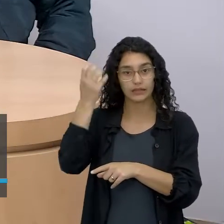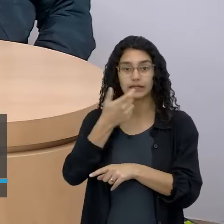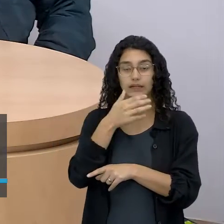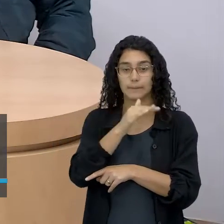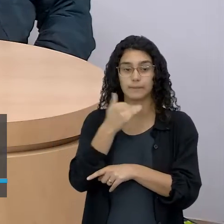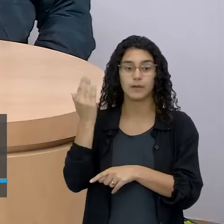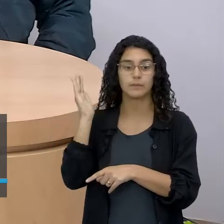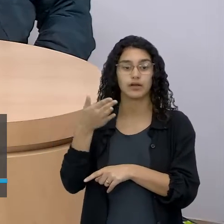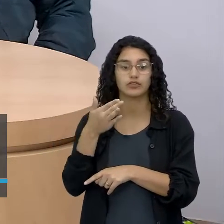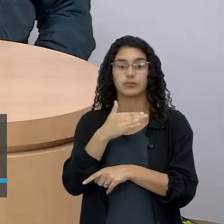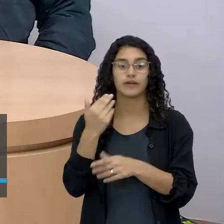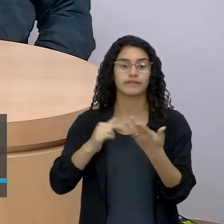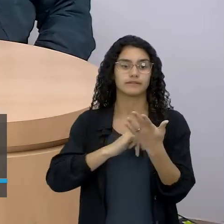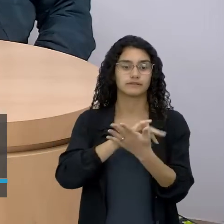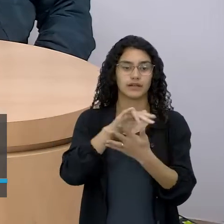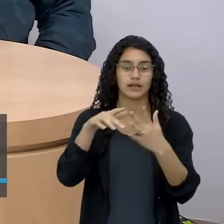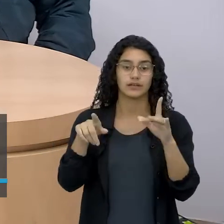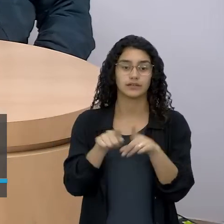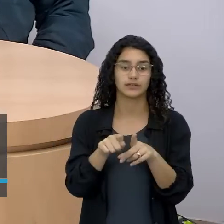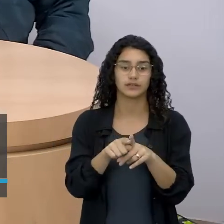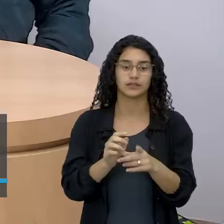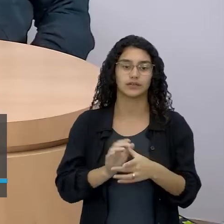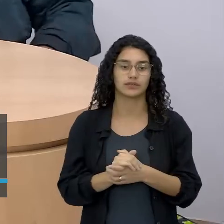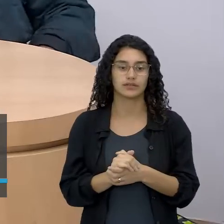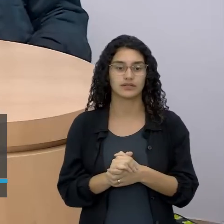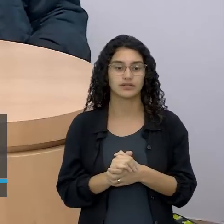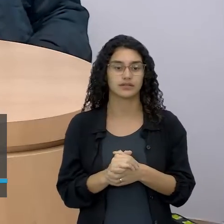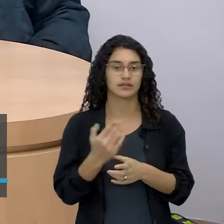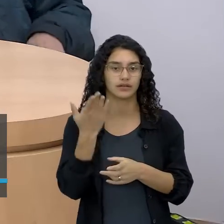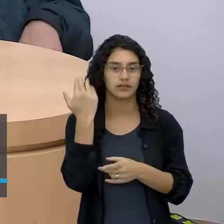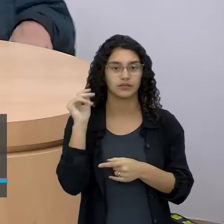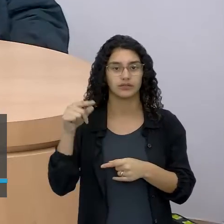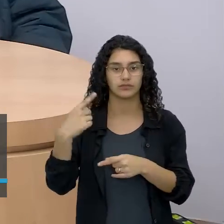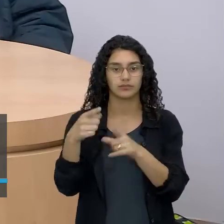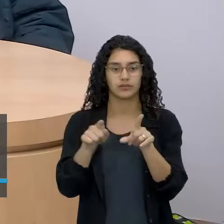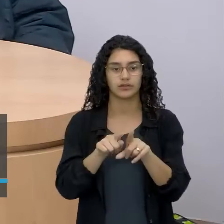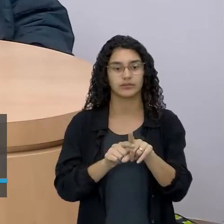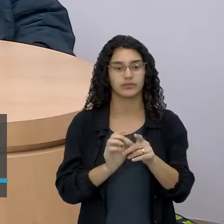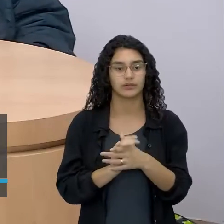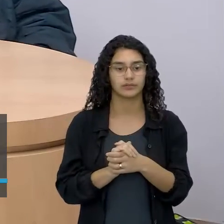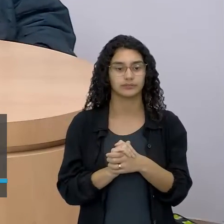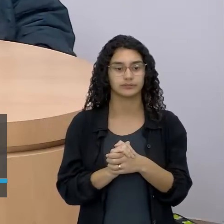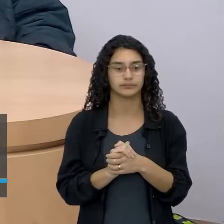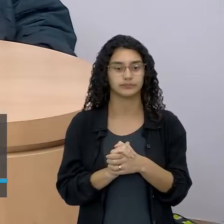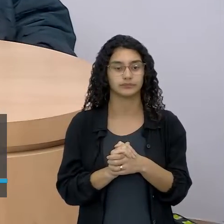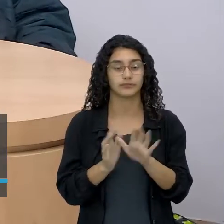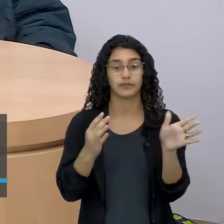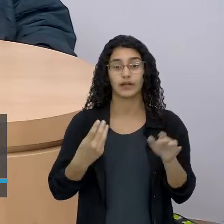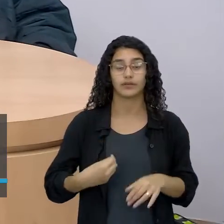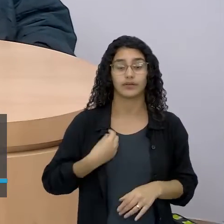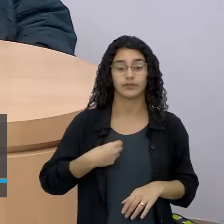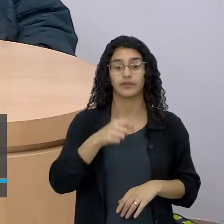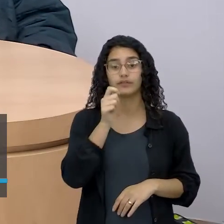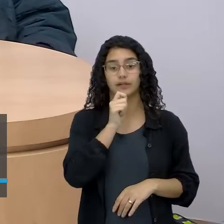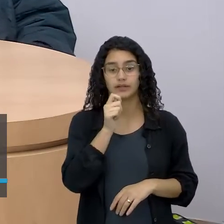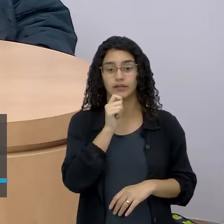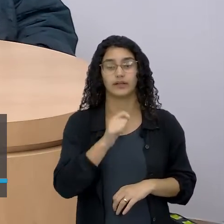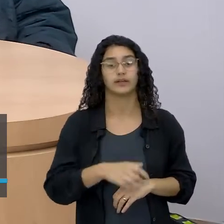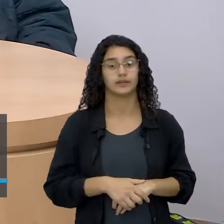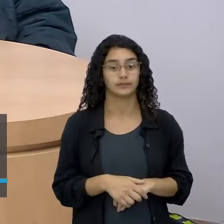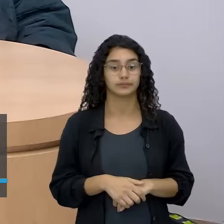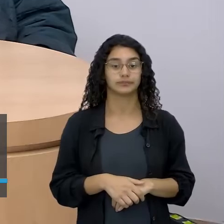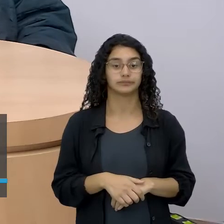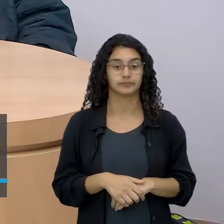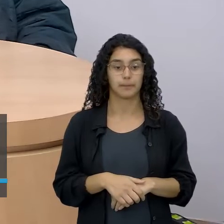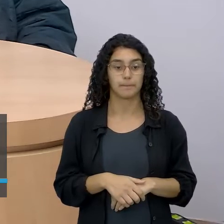já mataram a coitada várias vezes. É mesmo. Antes e depois alguém falava, não, peraí, ela tá viva ainda. Né?